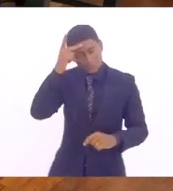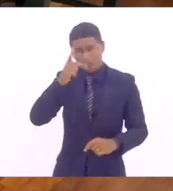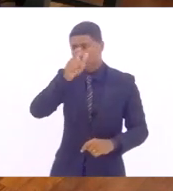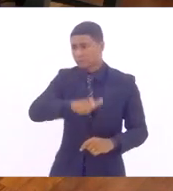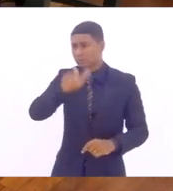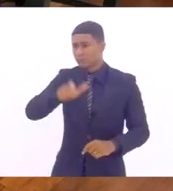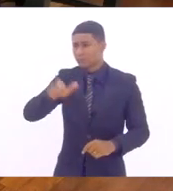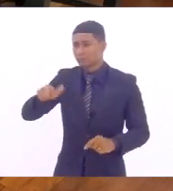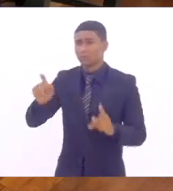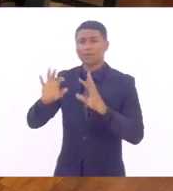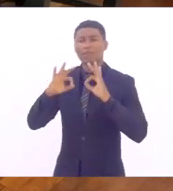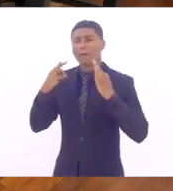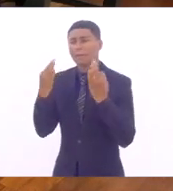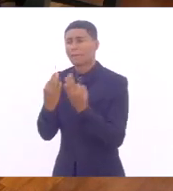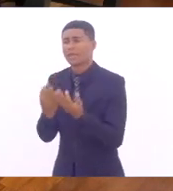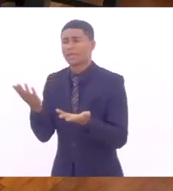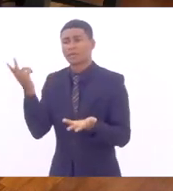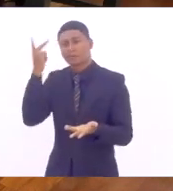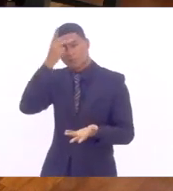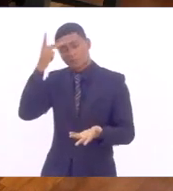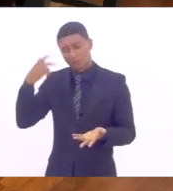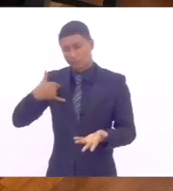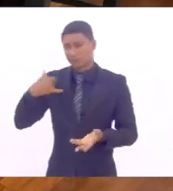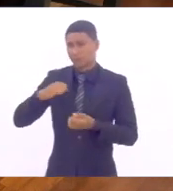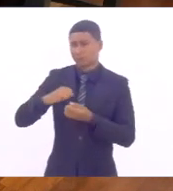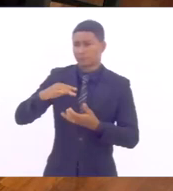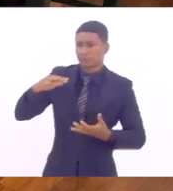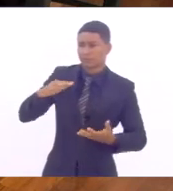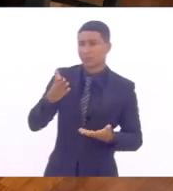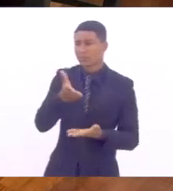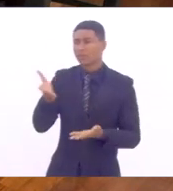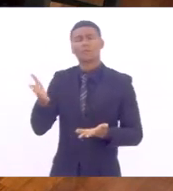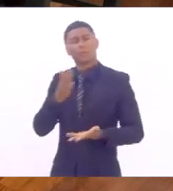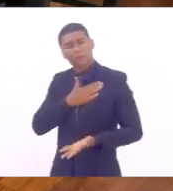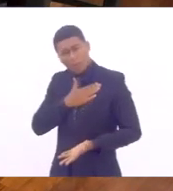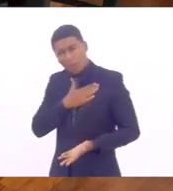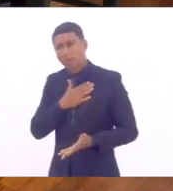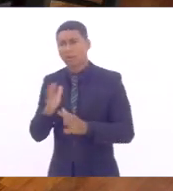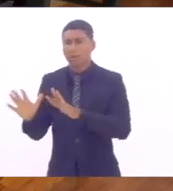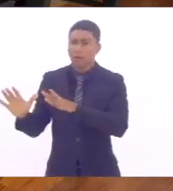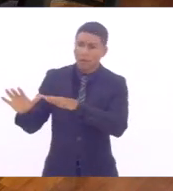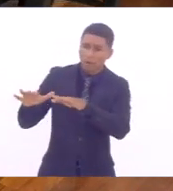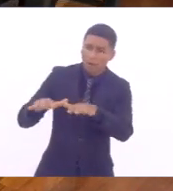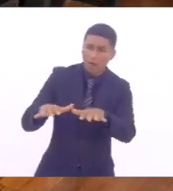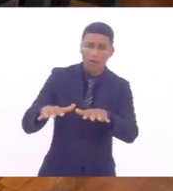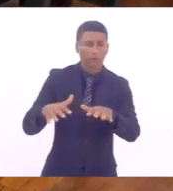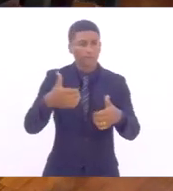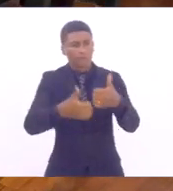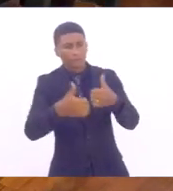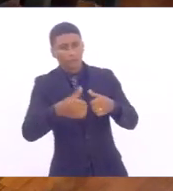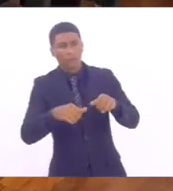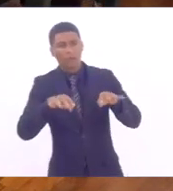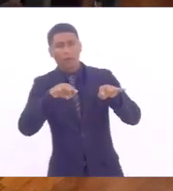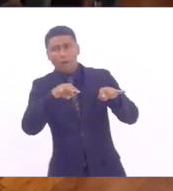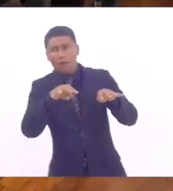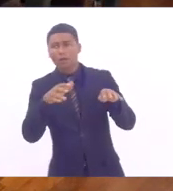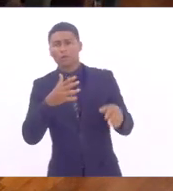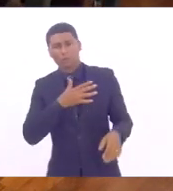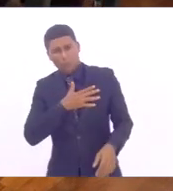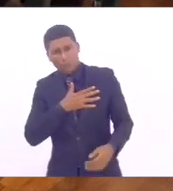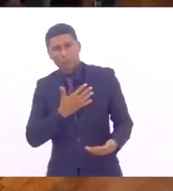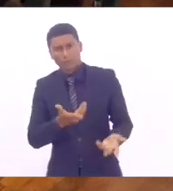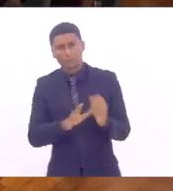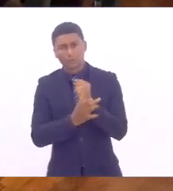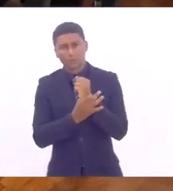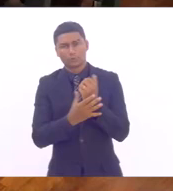tem famílias que também gostam de ir ao estádio e se sentirem seguros dentro do estádio. Tá? Então, pode